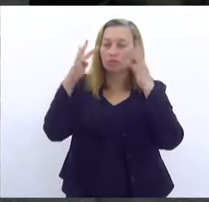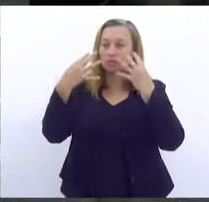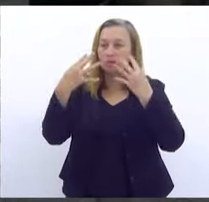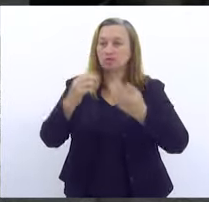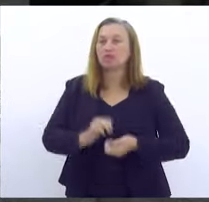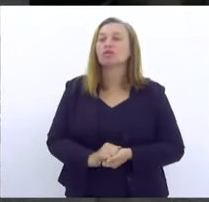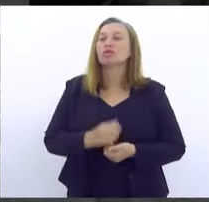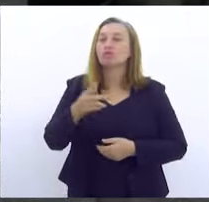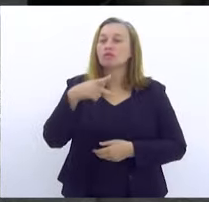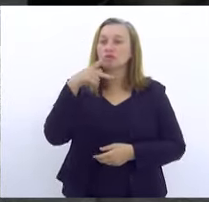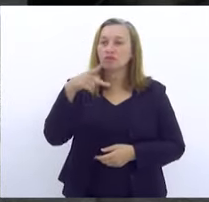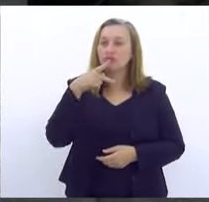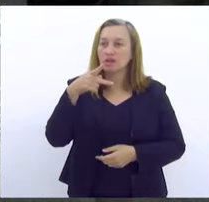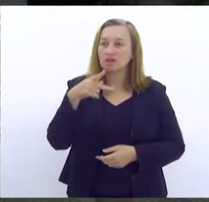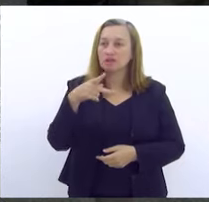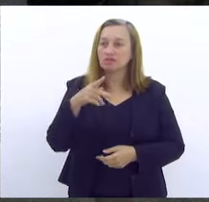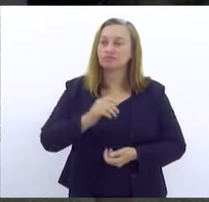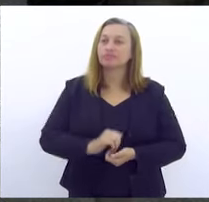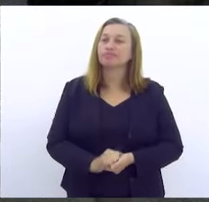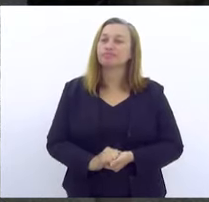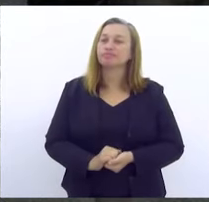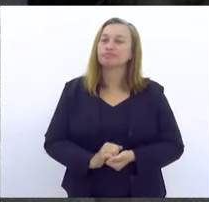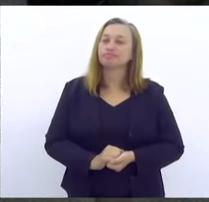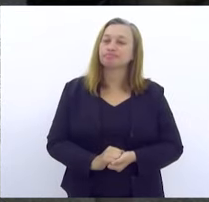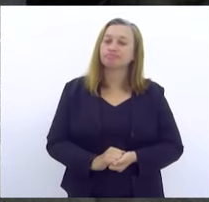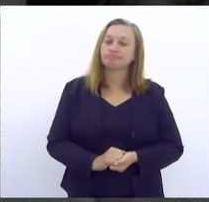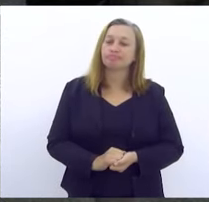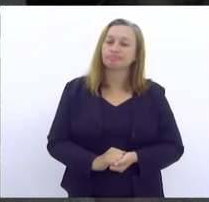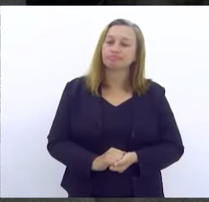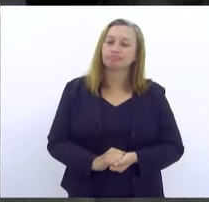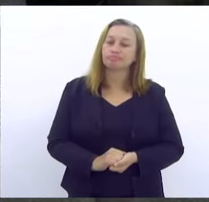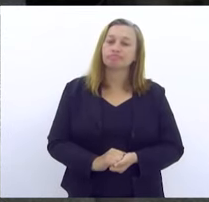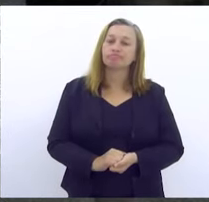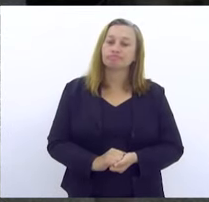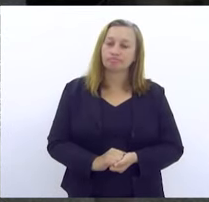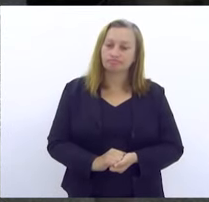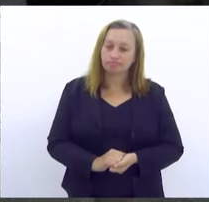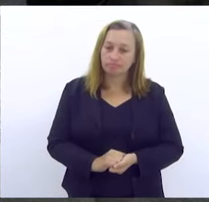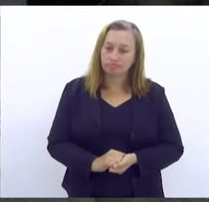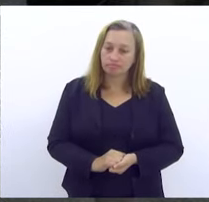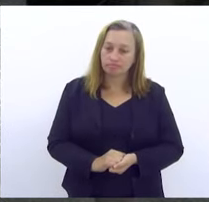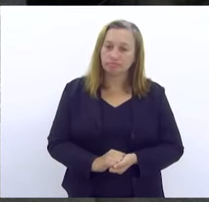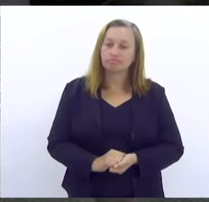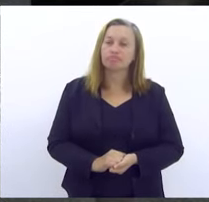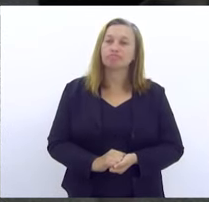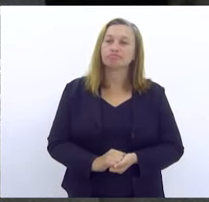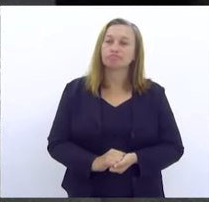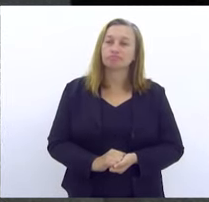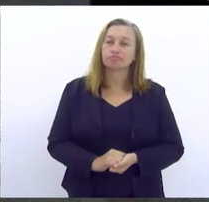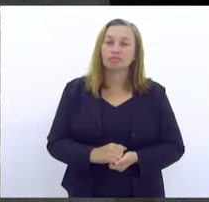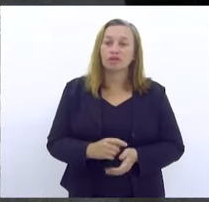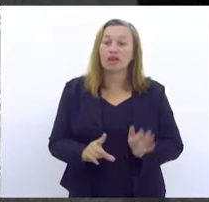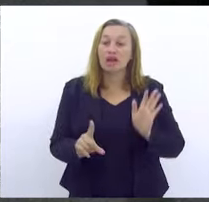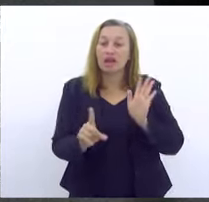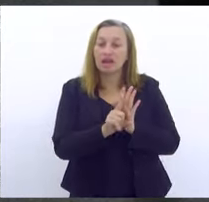porque eu vou falar de legalidade. Viu, deputado Chico Machado? A lei é de